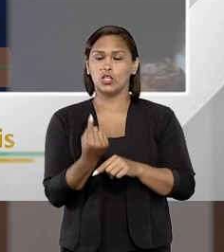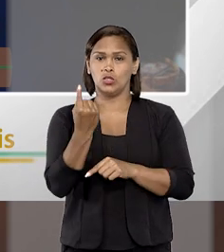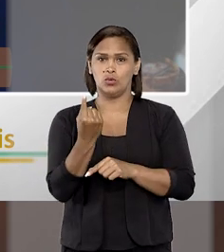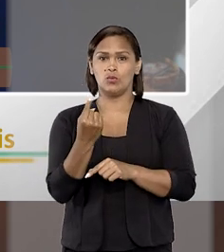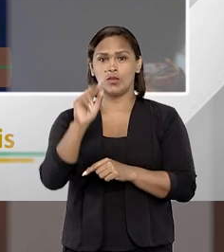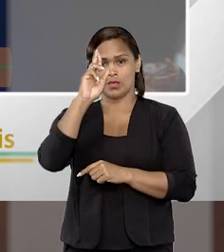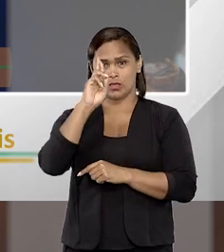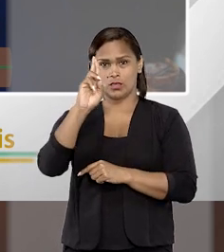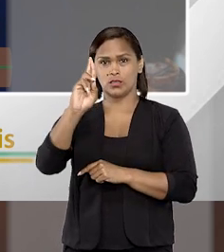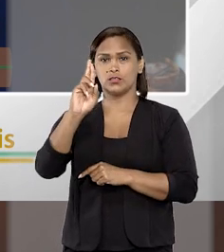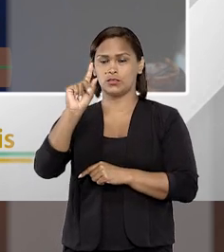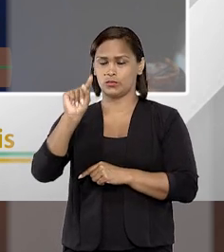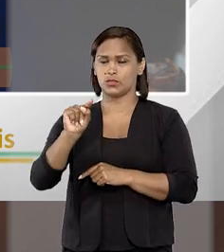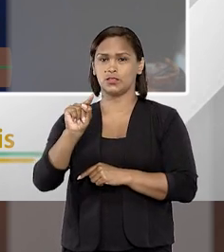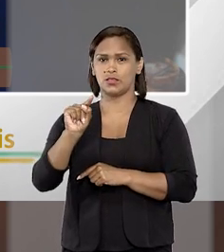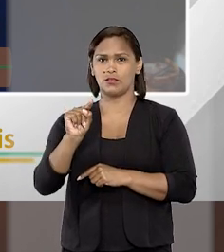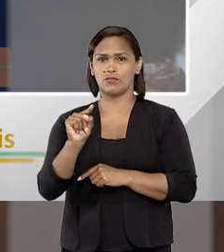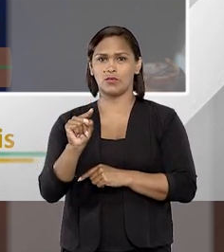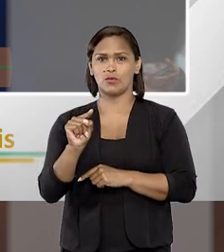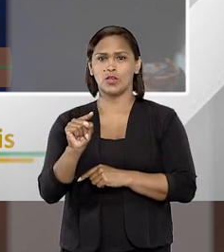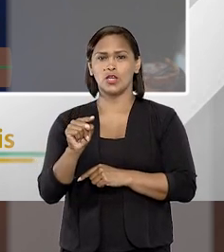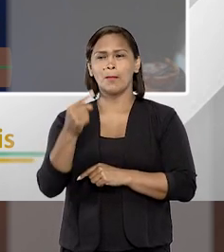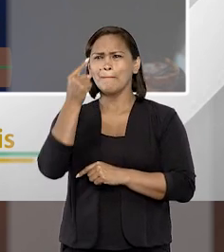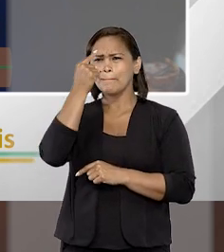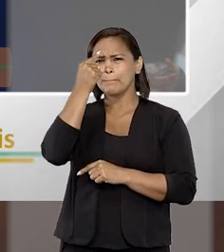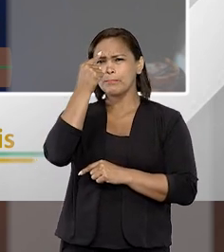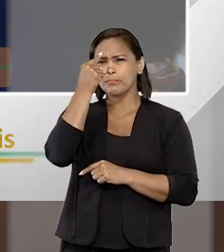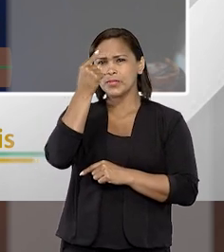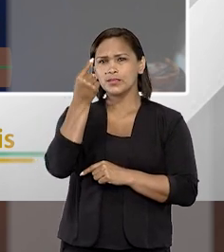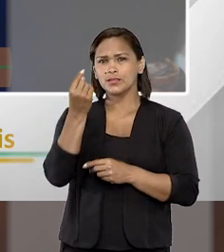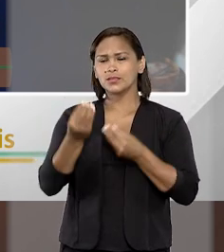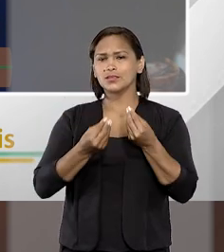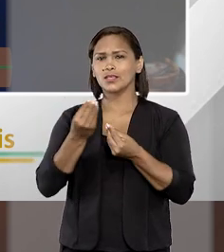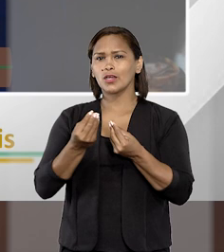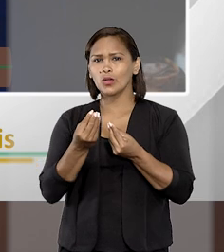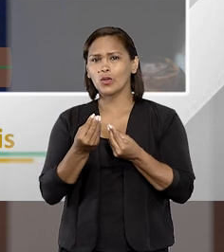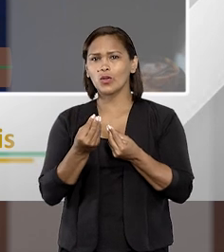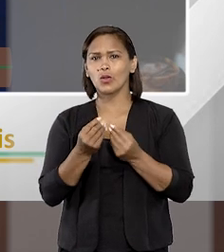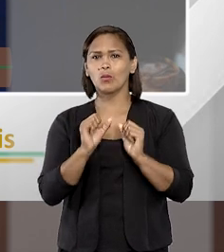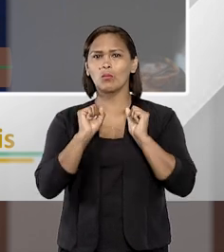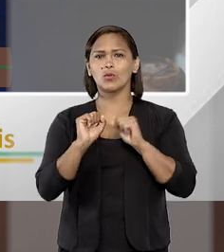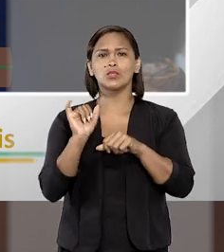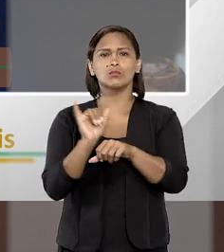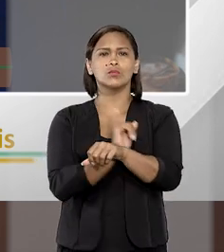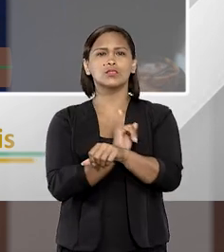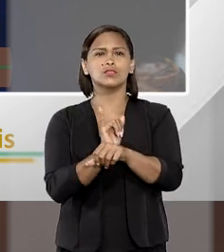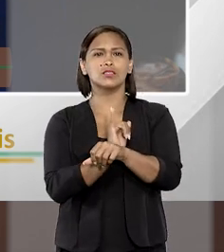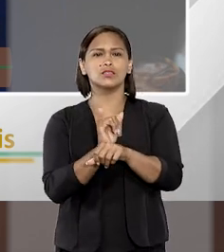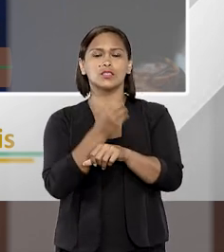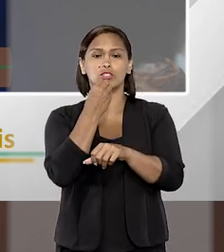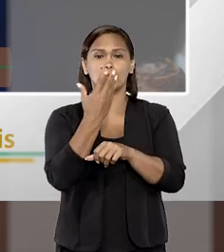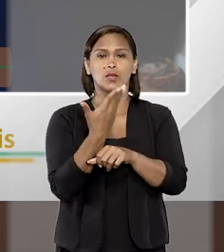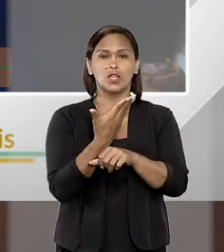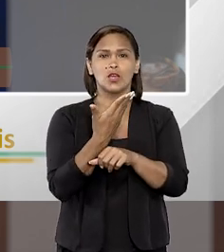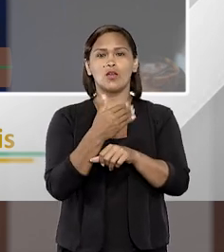se encarrega exatamente de pensar como podemos fornecer aos magistrados